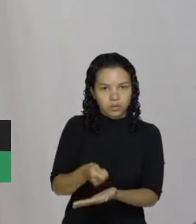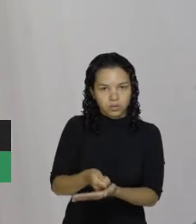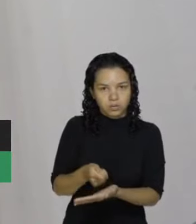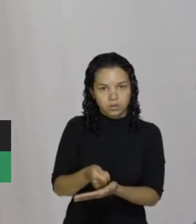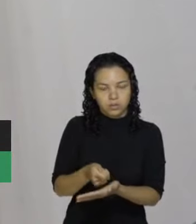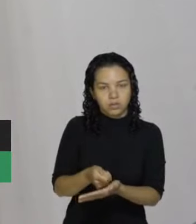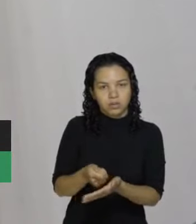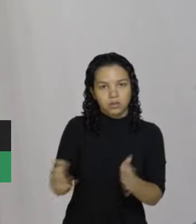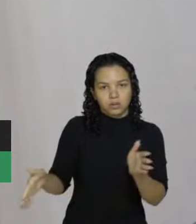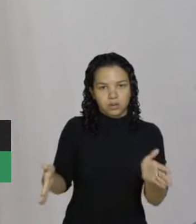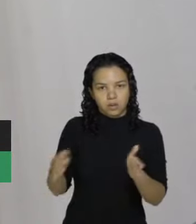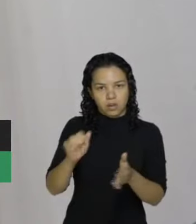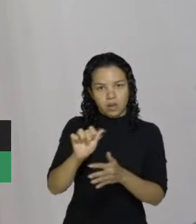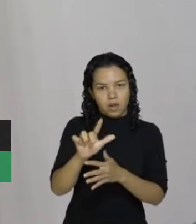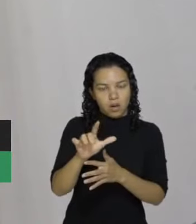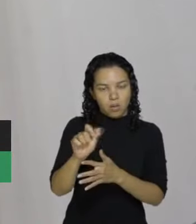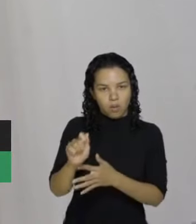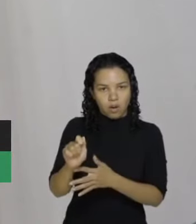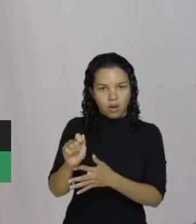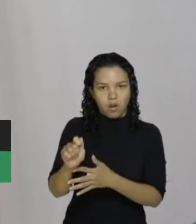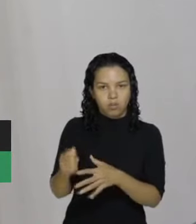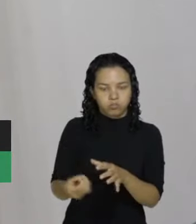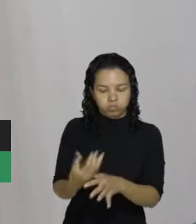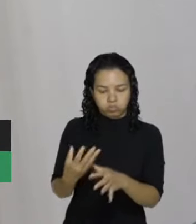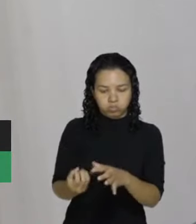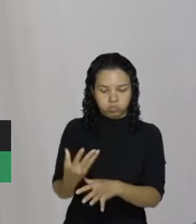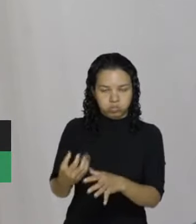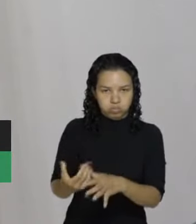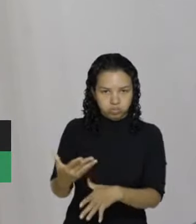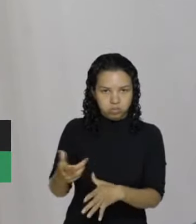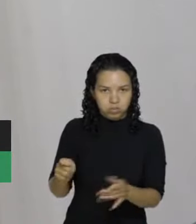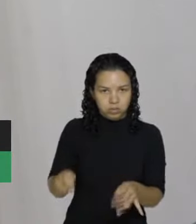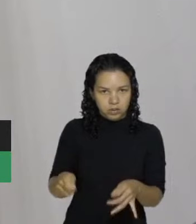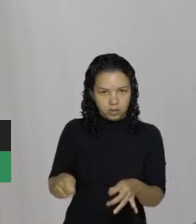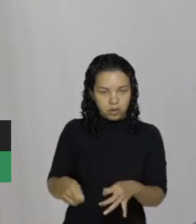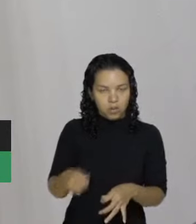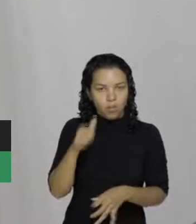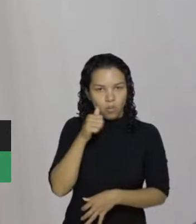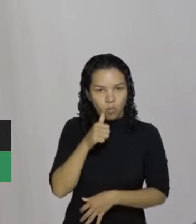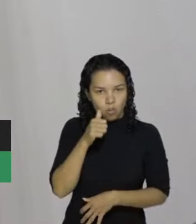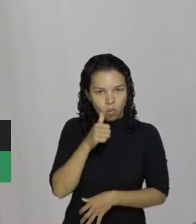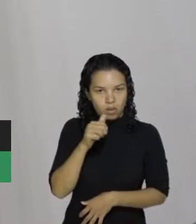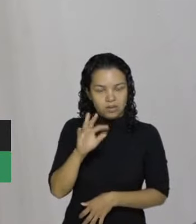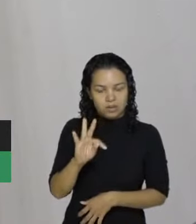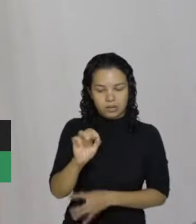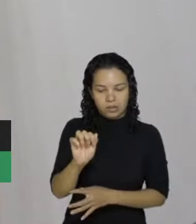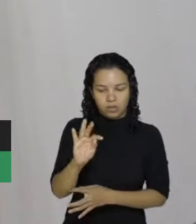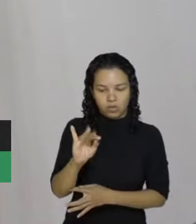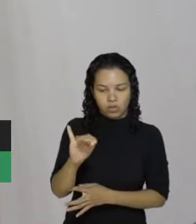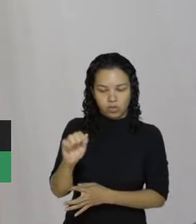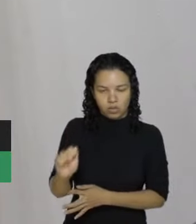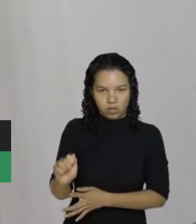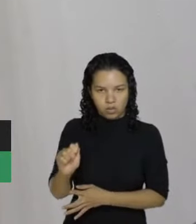alga como fertilizante, com grande resultado. Também a produtora Tatiana da Cunha, que desenvolve experimentos para a aplicação da macroalga